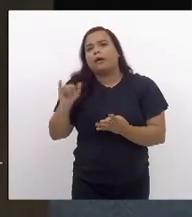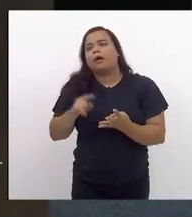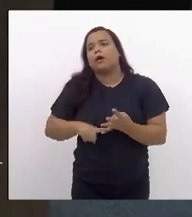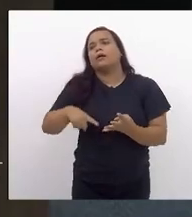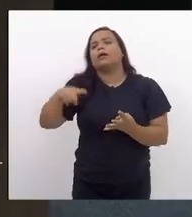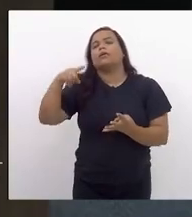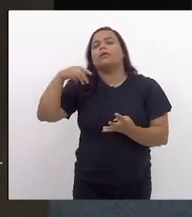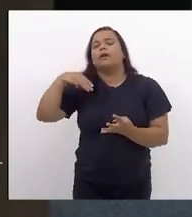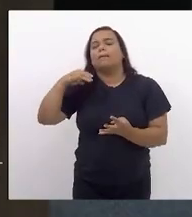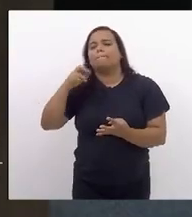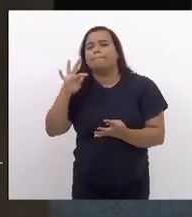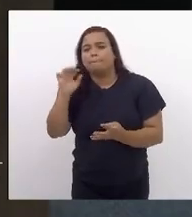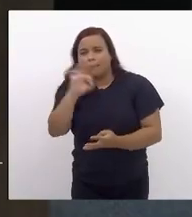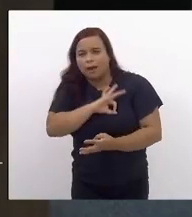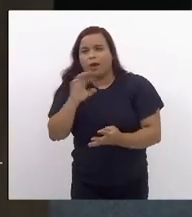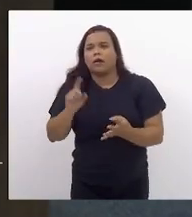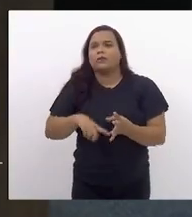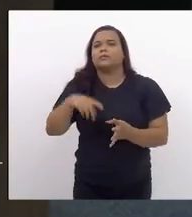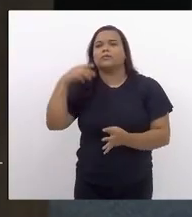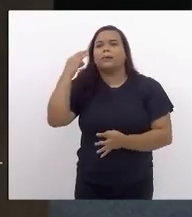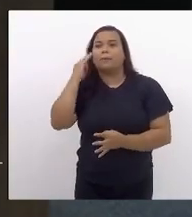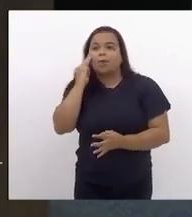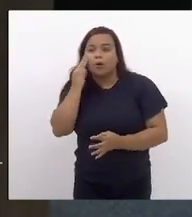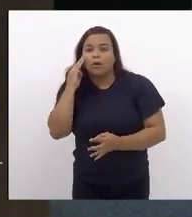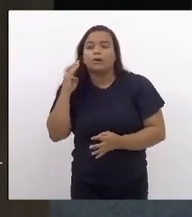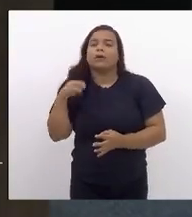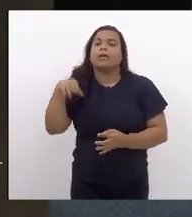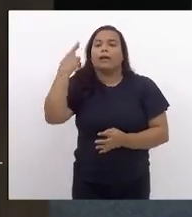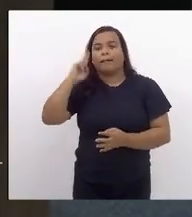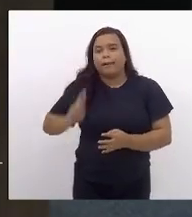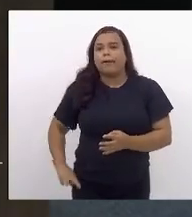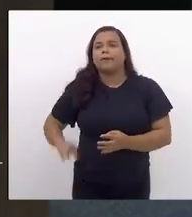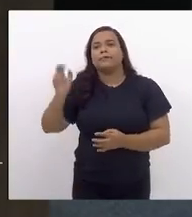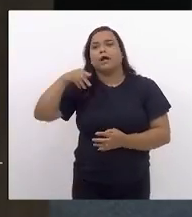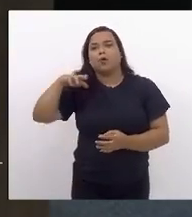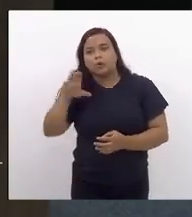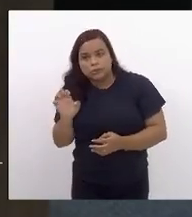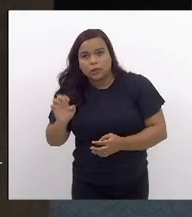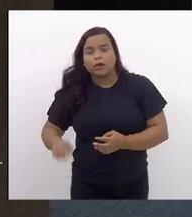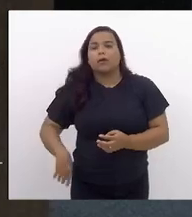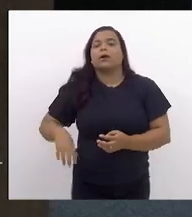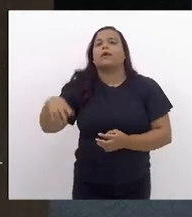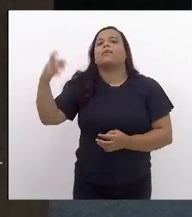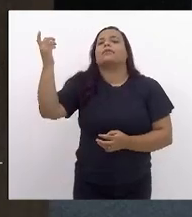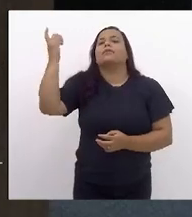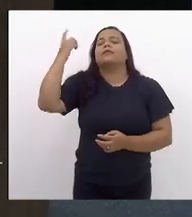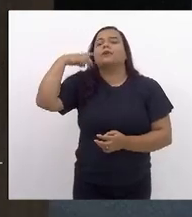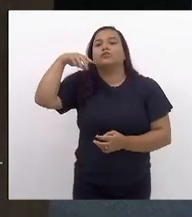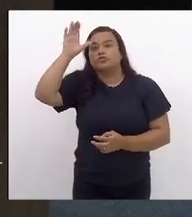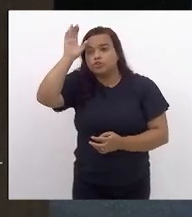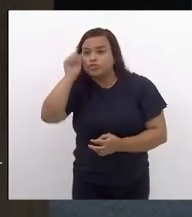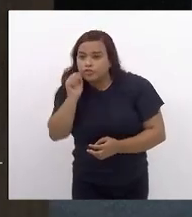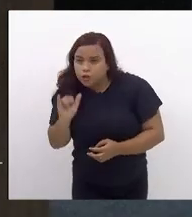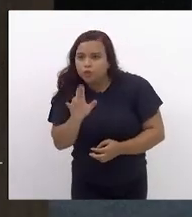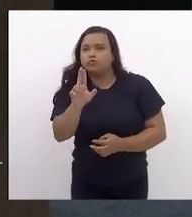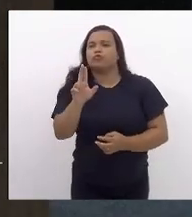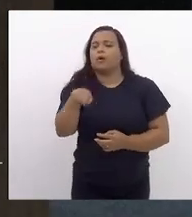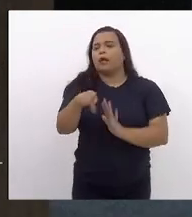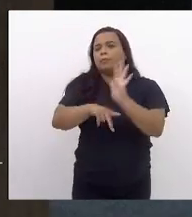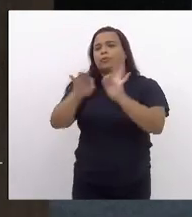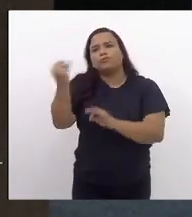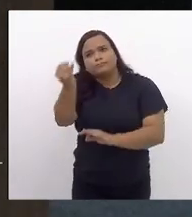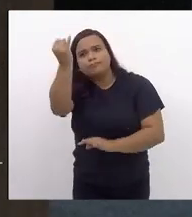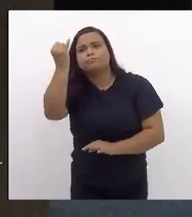Mônica Francisco, Renata Souza, Rosane Félix, Zeidan e Tia Ju. Um projeto importante, porque a gente